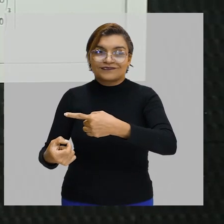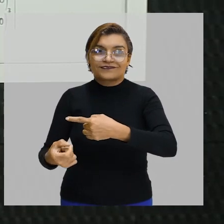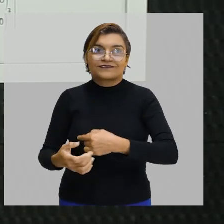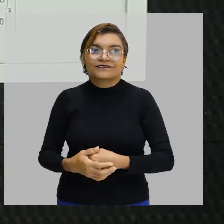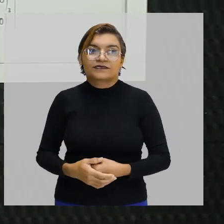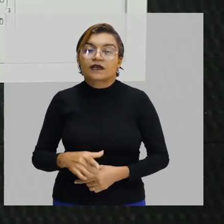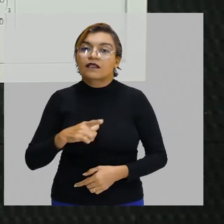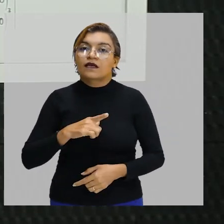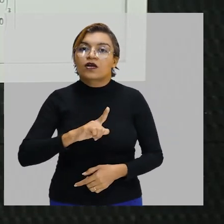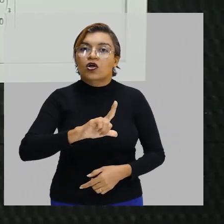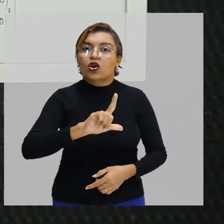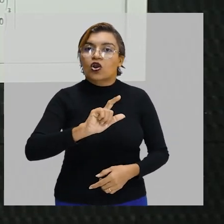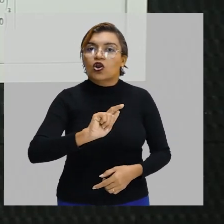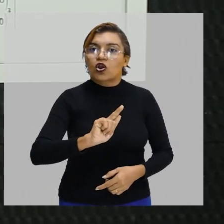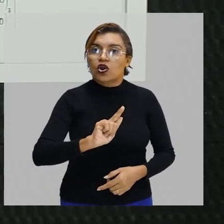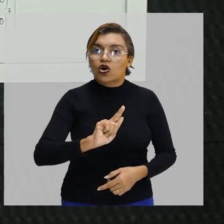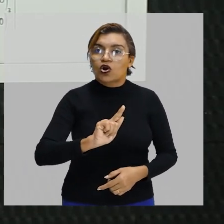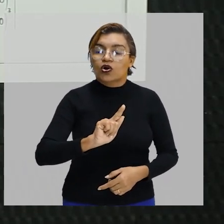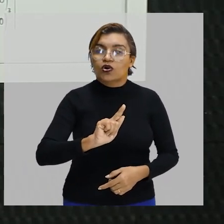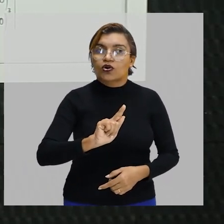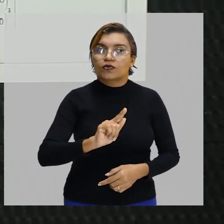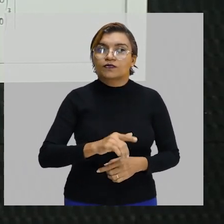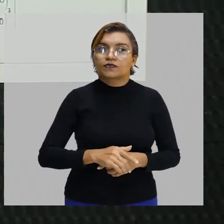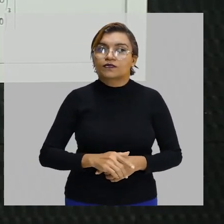Logaritmo de 10